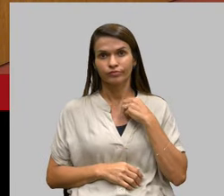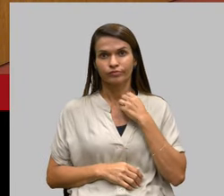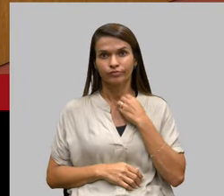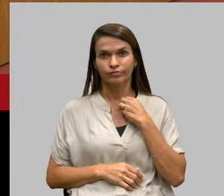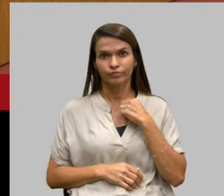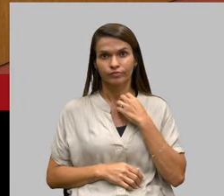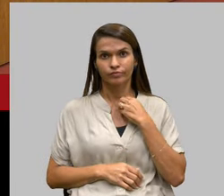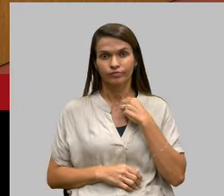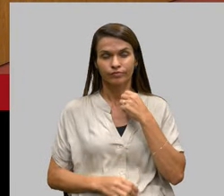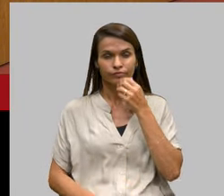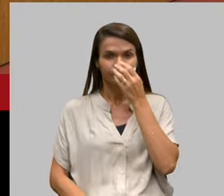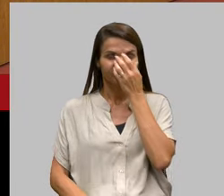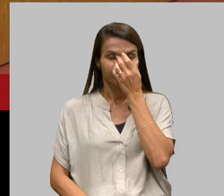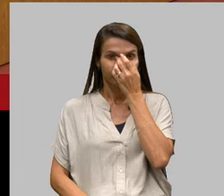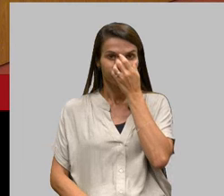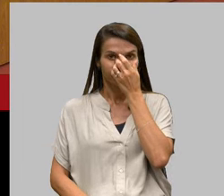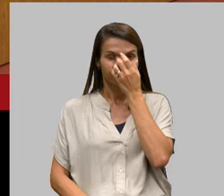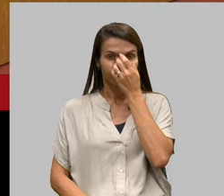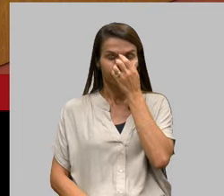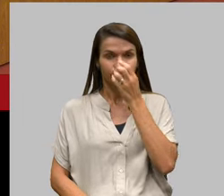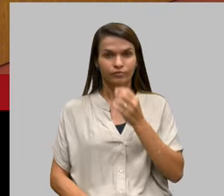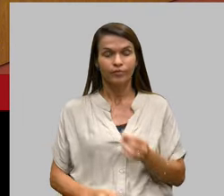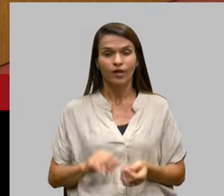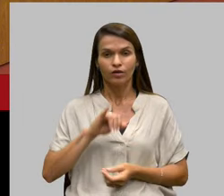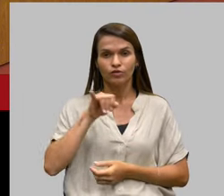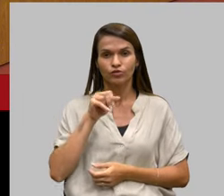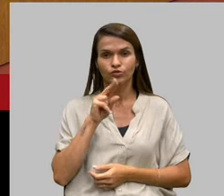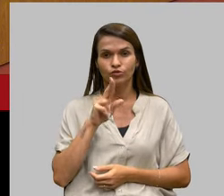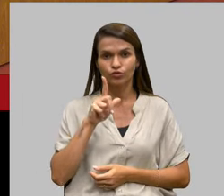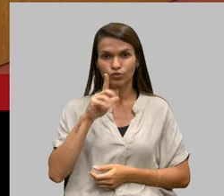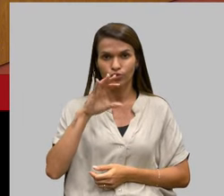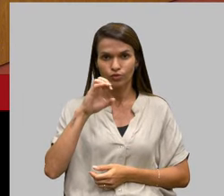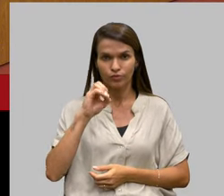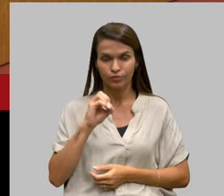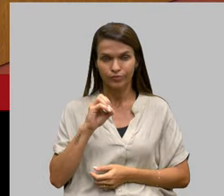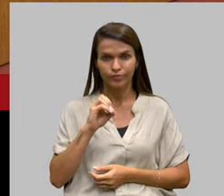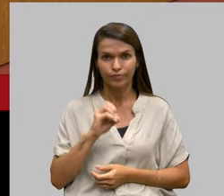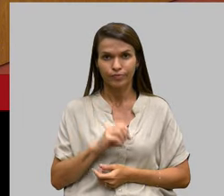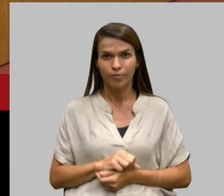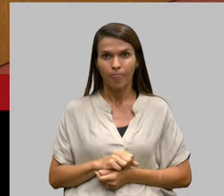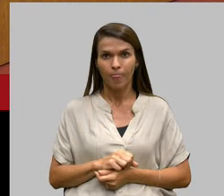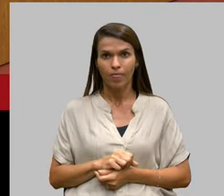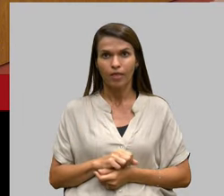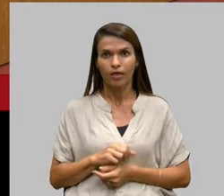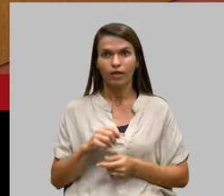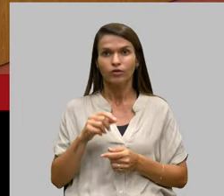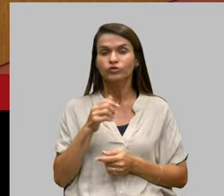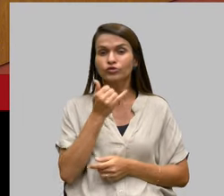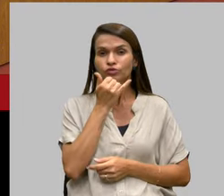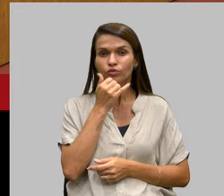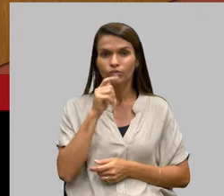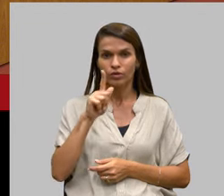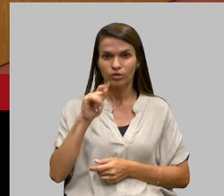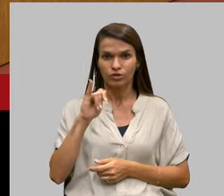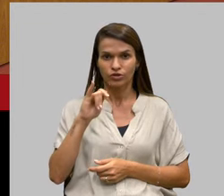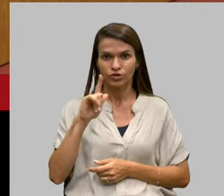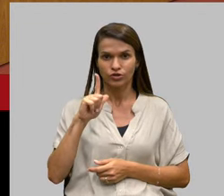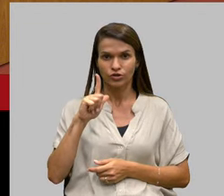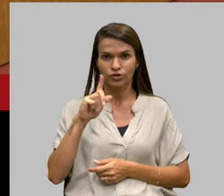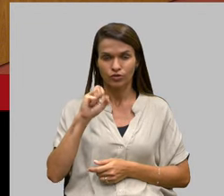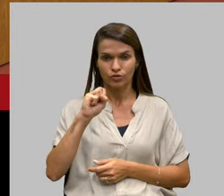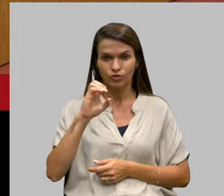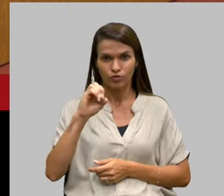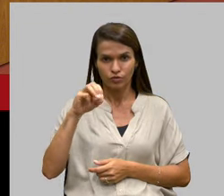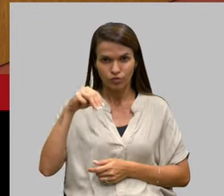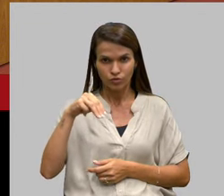requisitos é o do Júlio o Júlio Gilson perdão Gilson e eh só um